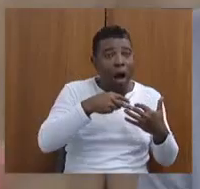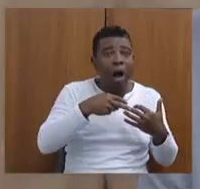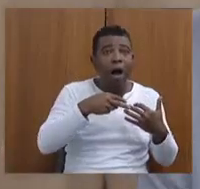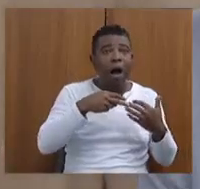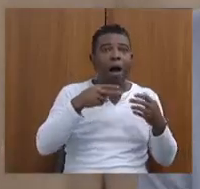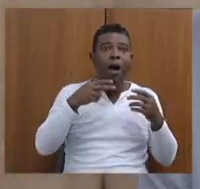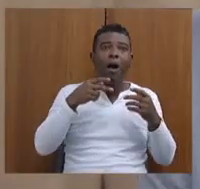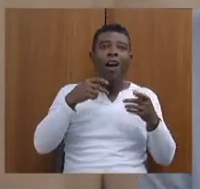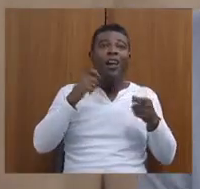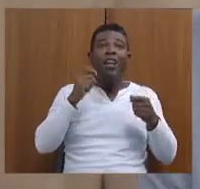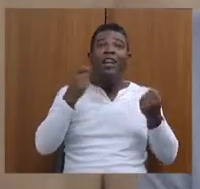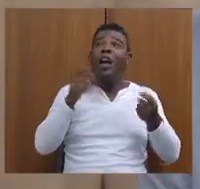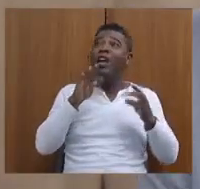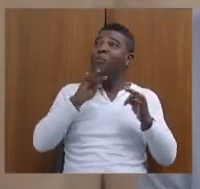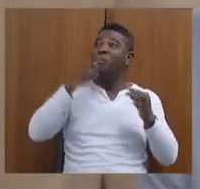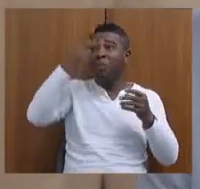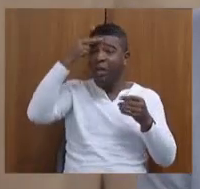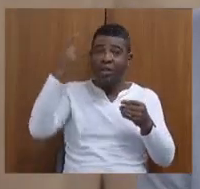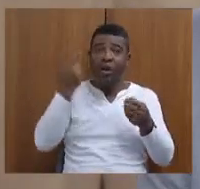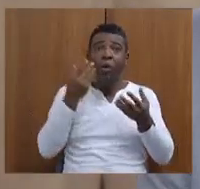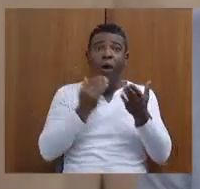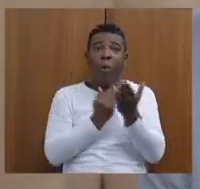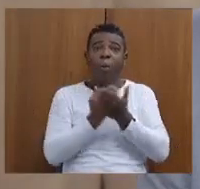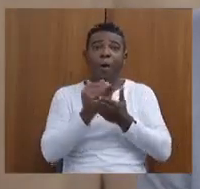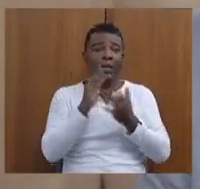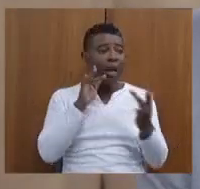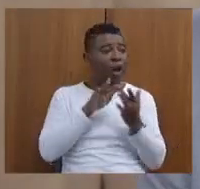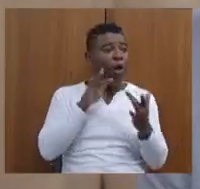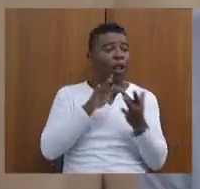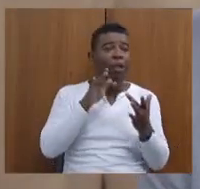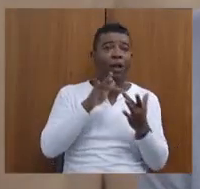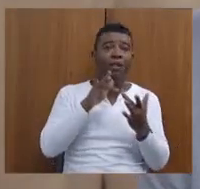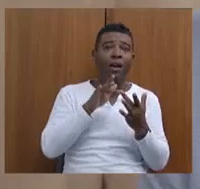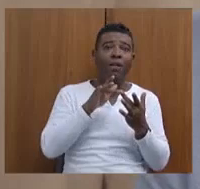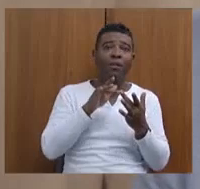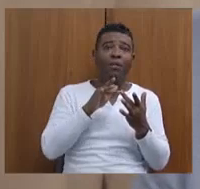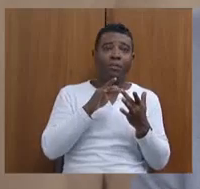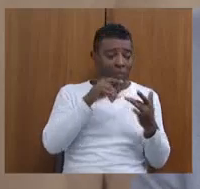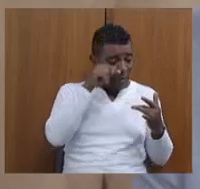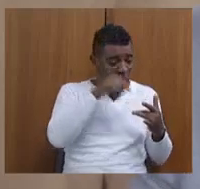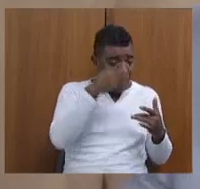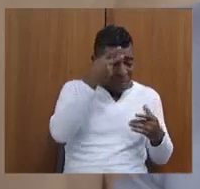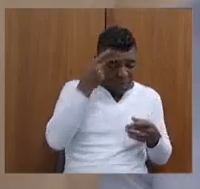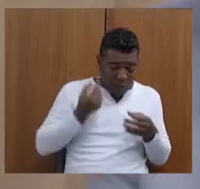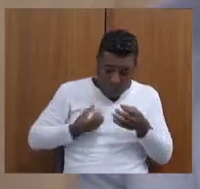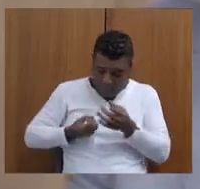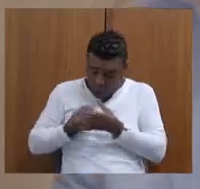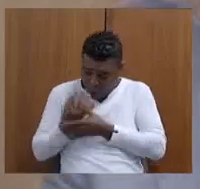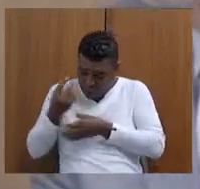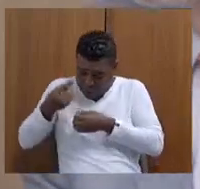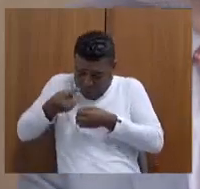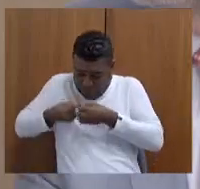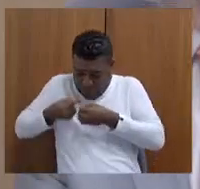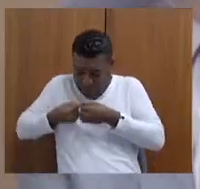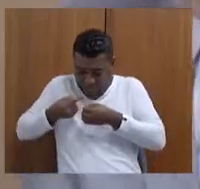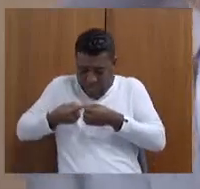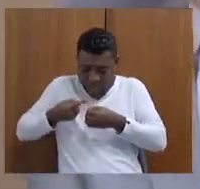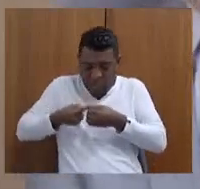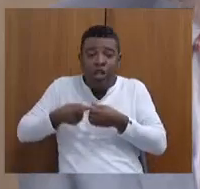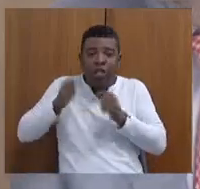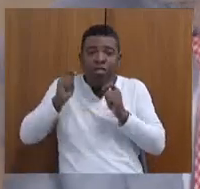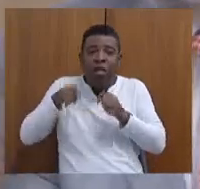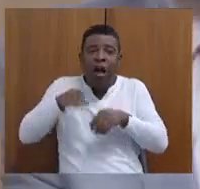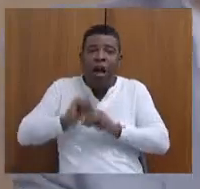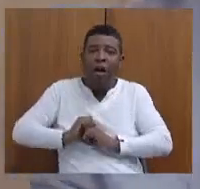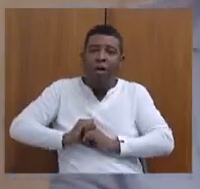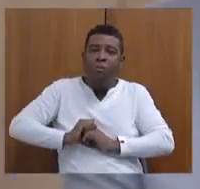e as pessoas começam a se conectar para que é este produtor possa exportar o seu doce de